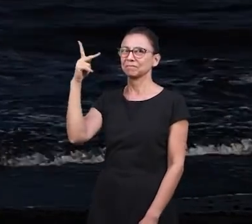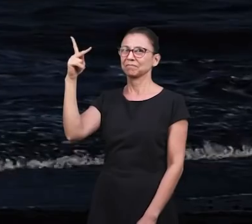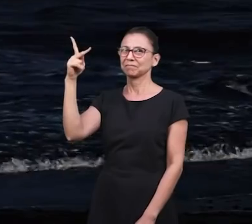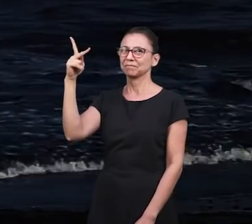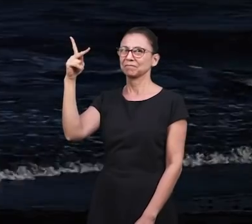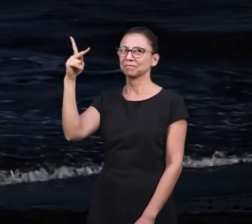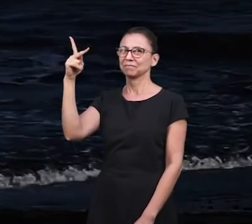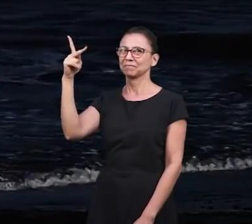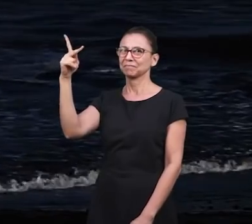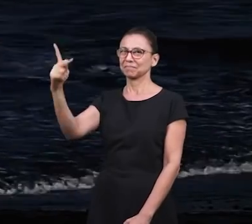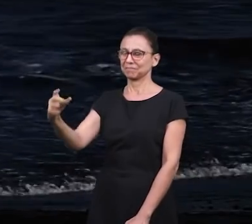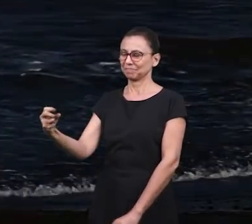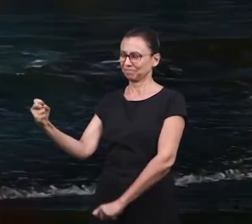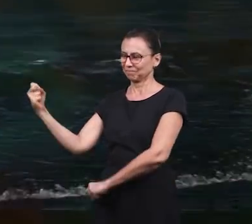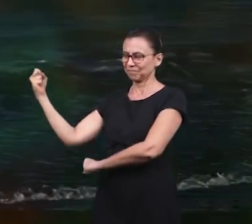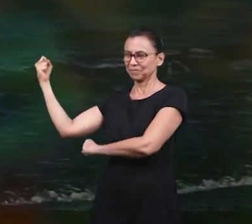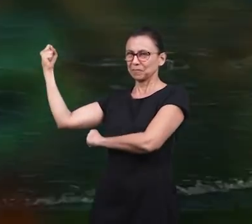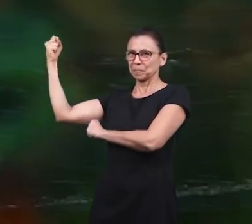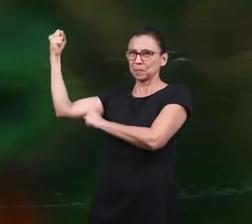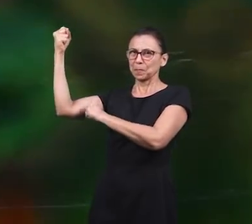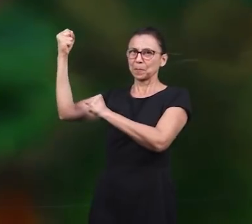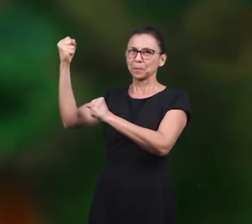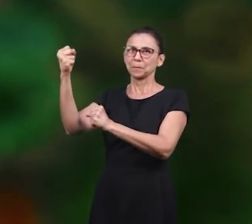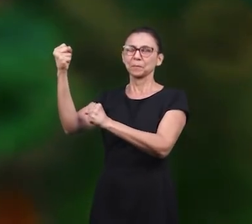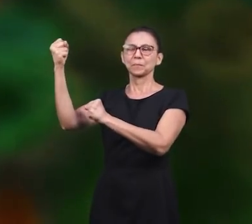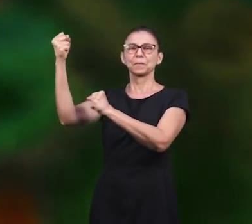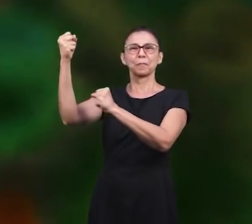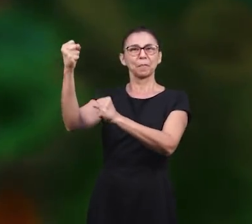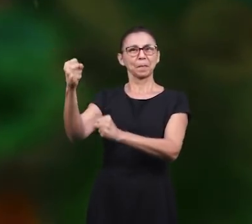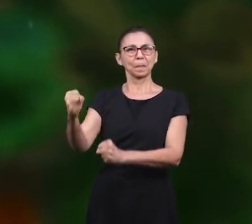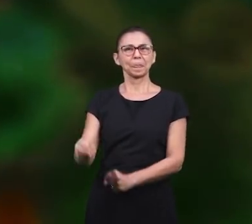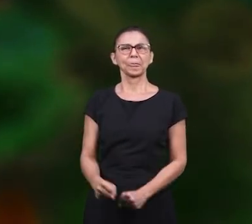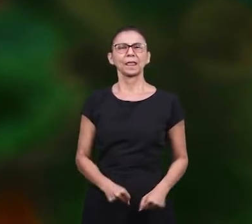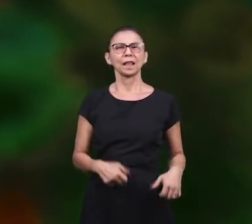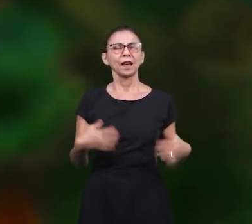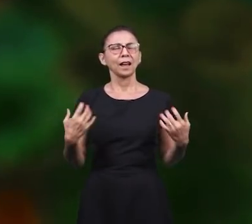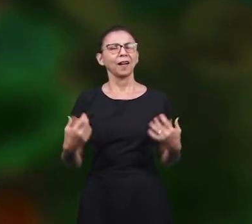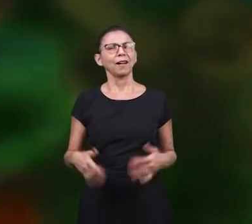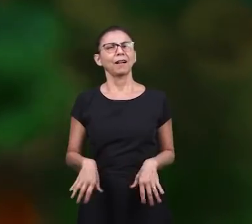Deus e no seu poder.